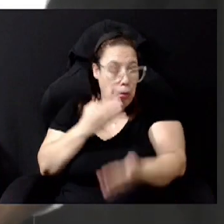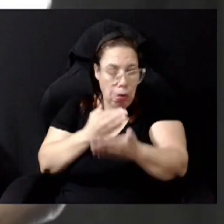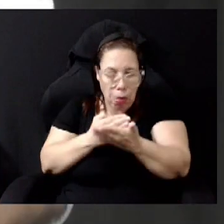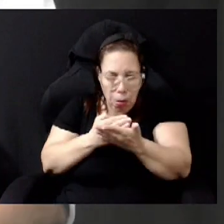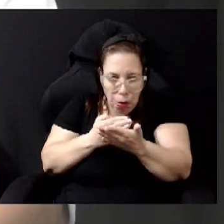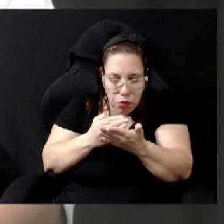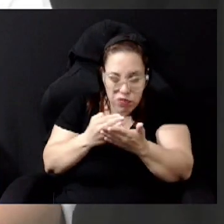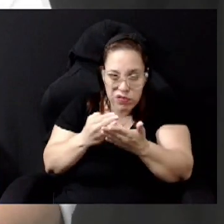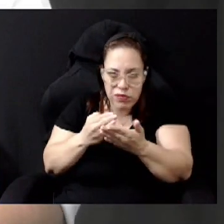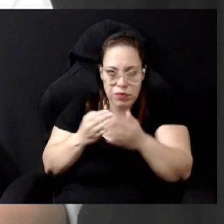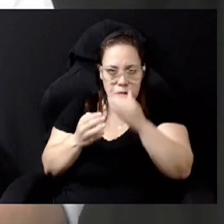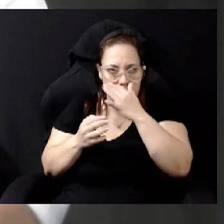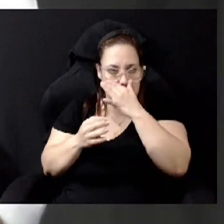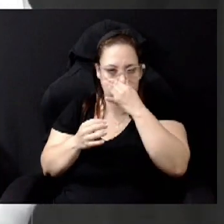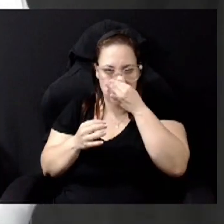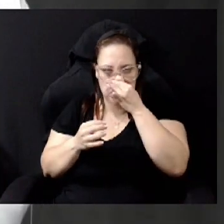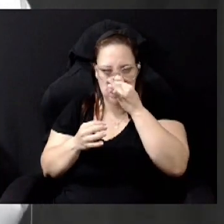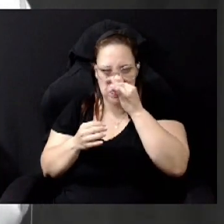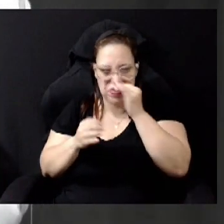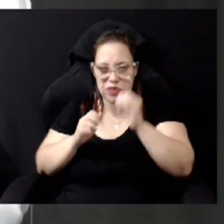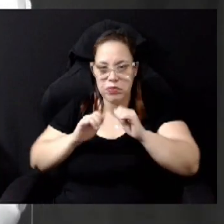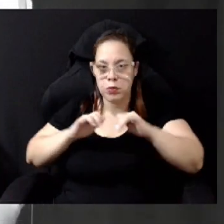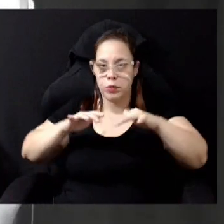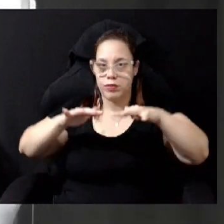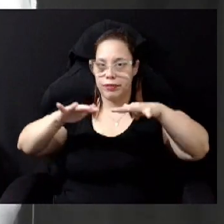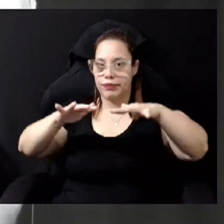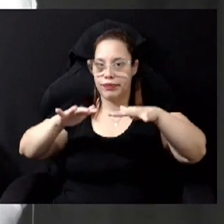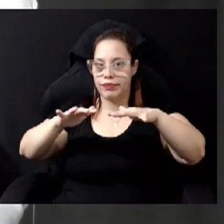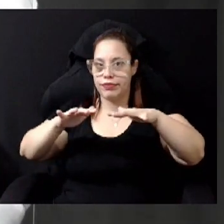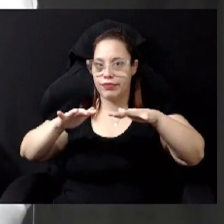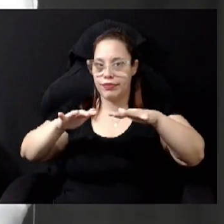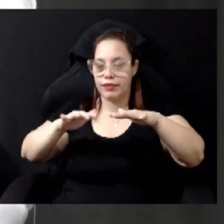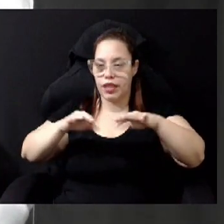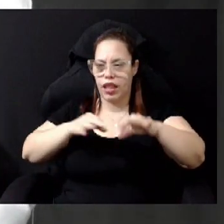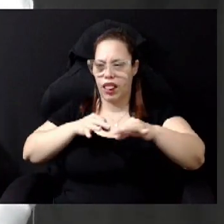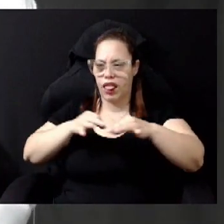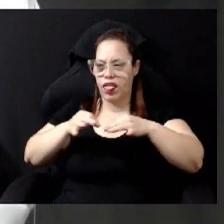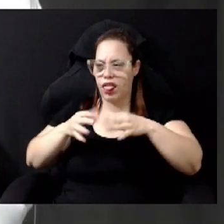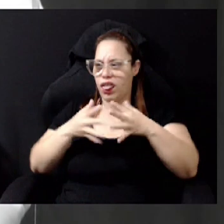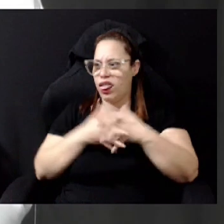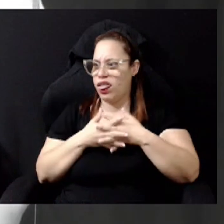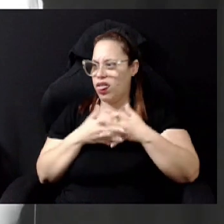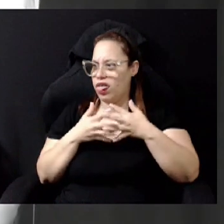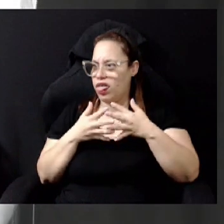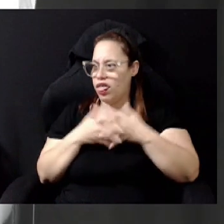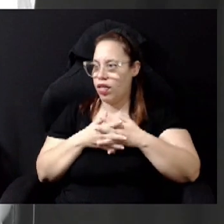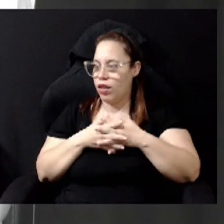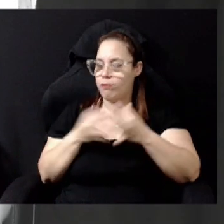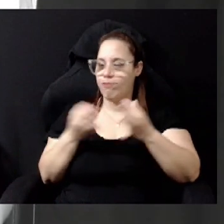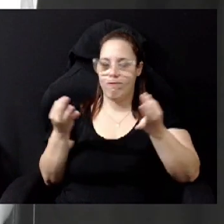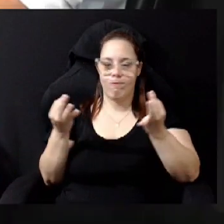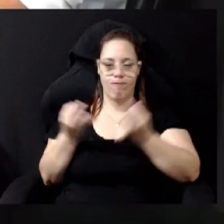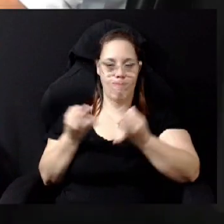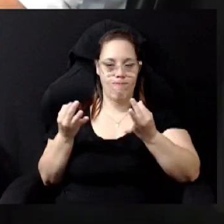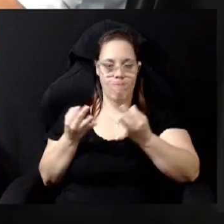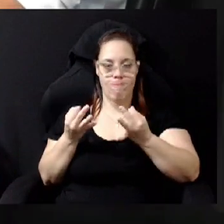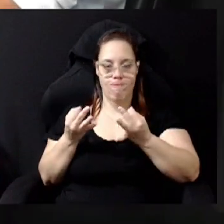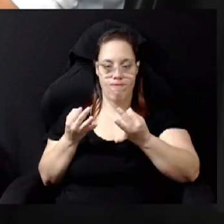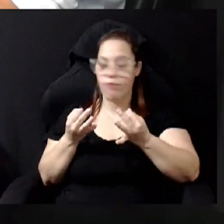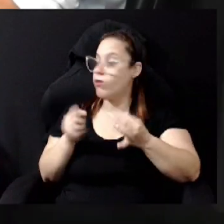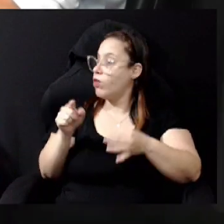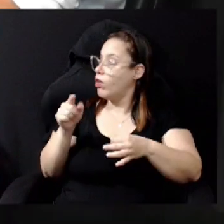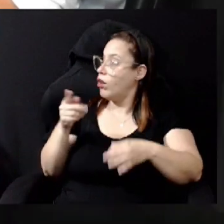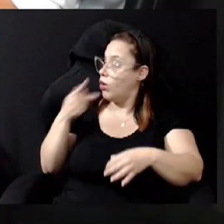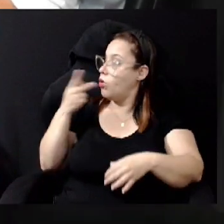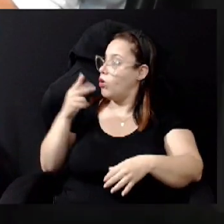feira monstruosa, apareceu um Frankenstein desorganizada, numa feira super organizada. Inclusive tem um projeto seu sobre isso, não tem?